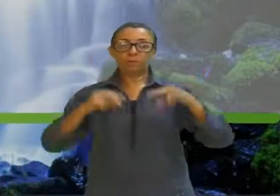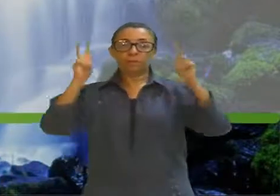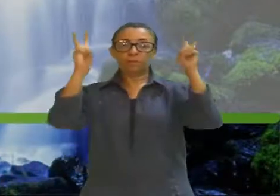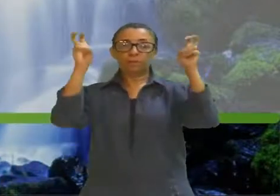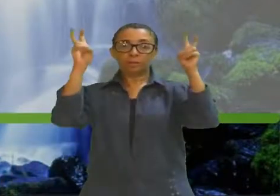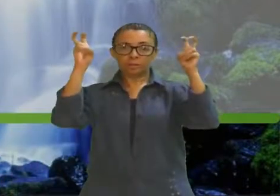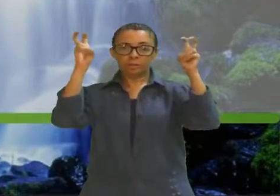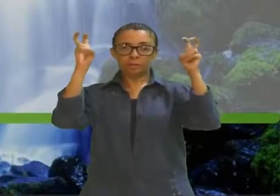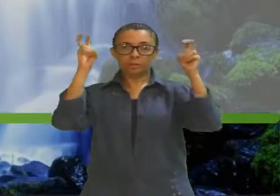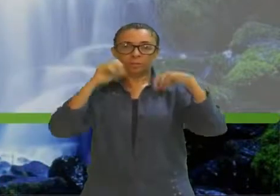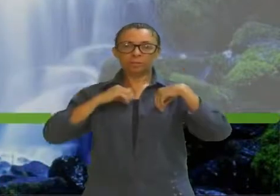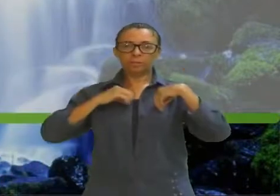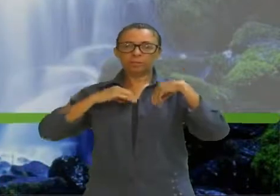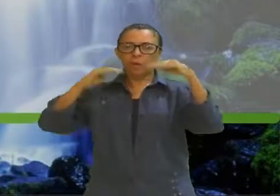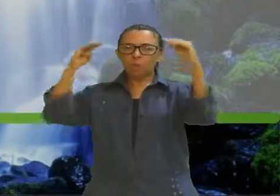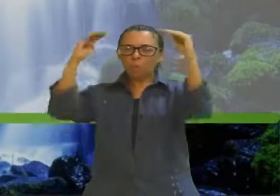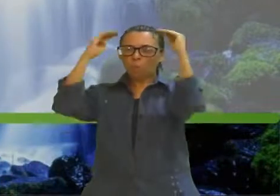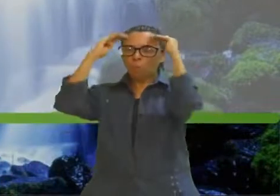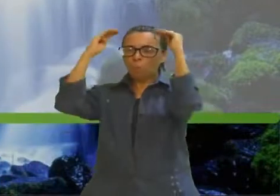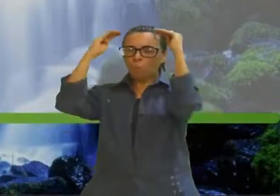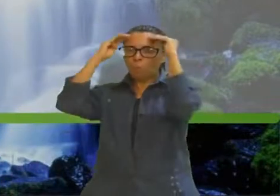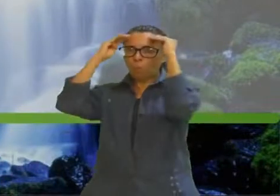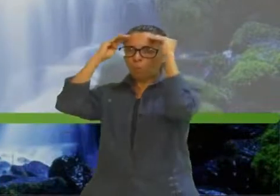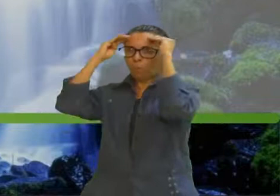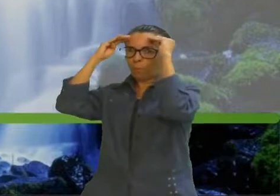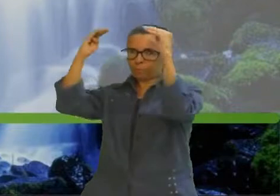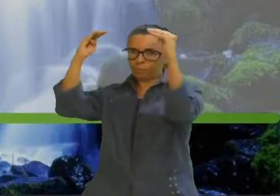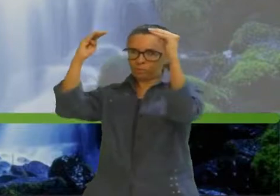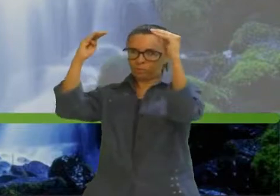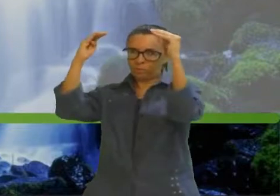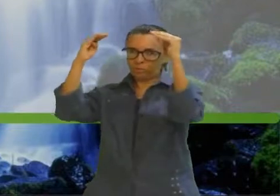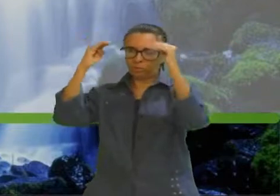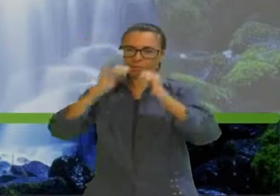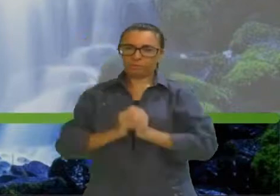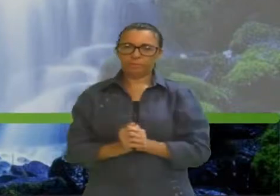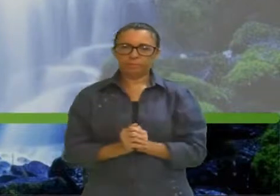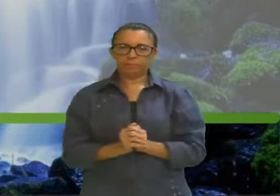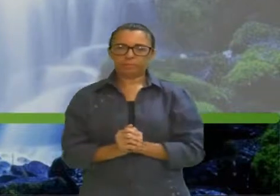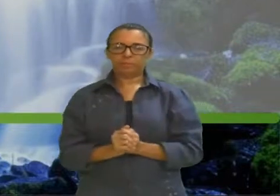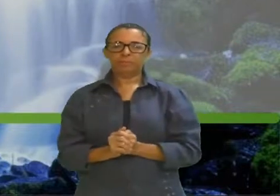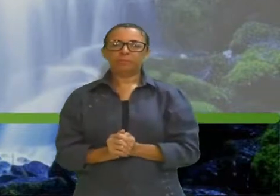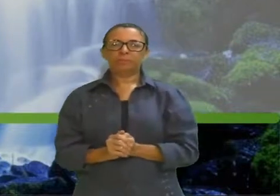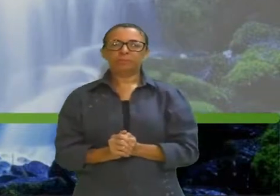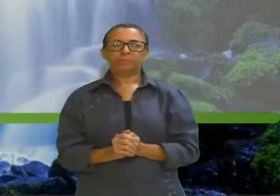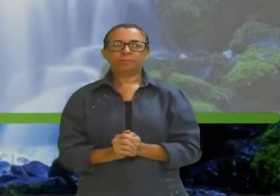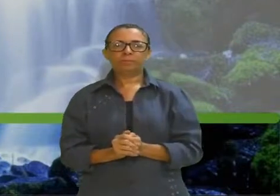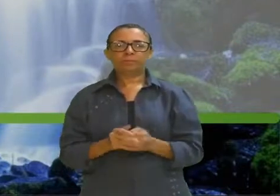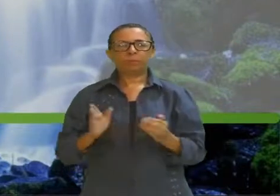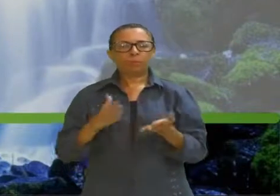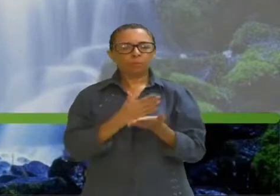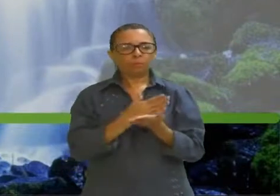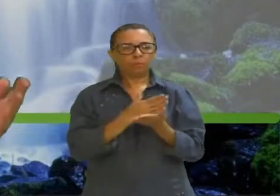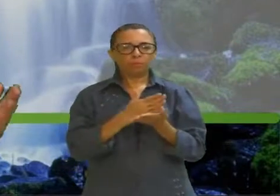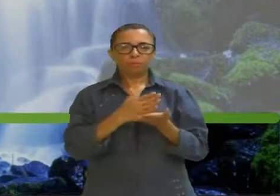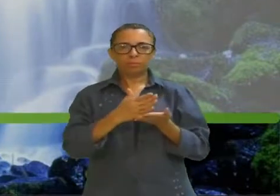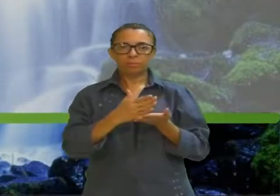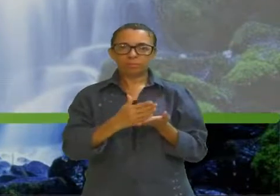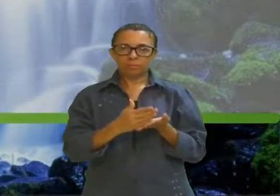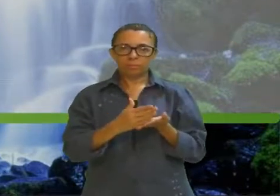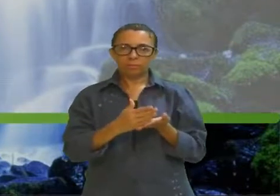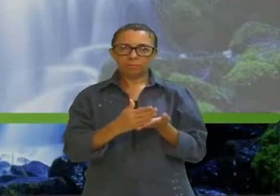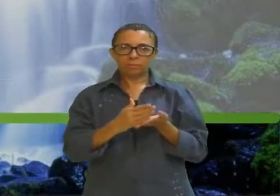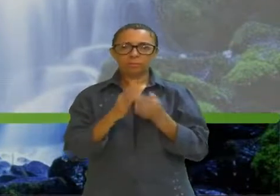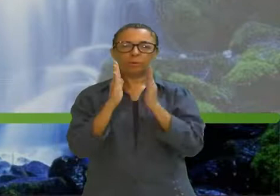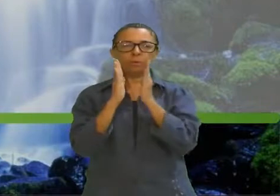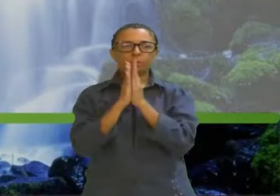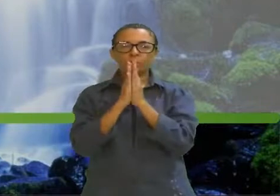sobre esse tema, né? A obediência. Amém? Vamos dar início à nossa aula, primeiramente fazendo uma oração